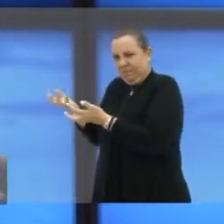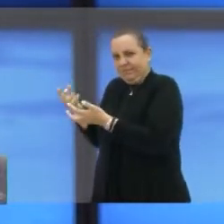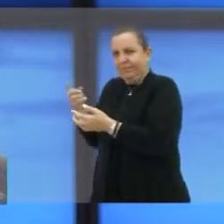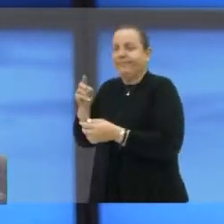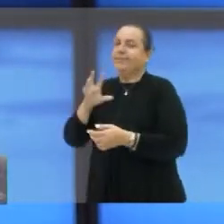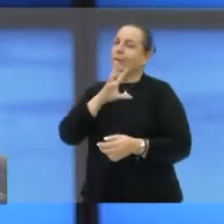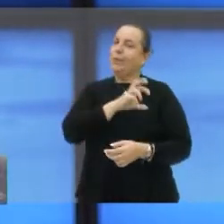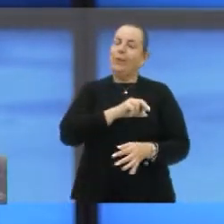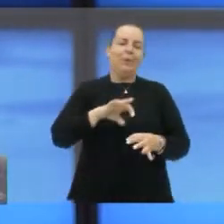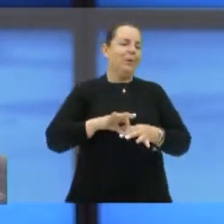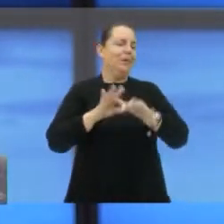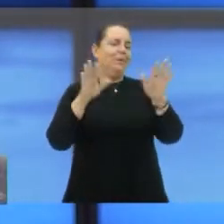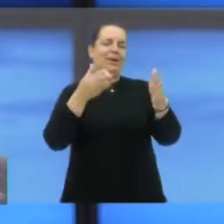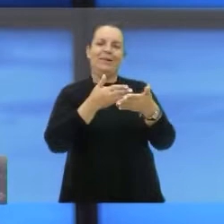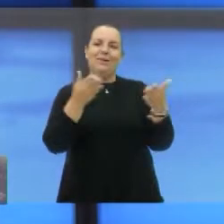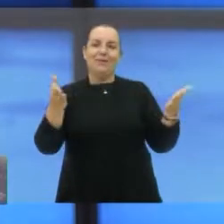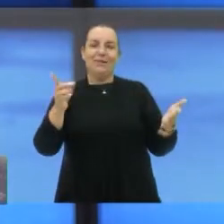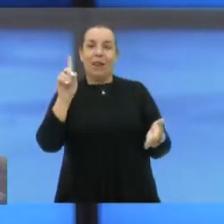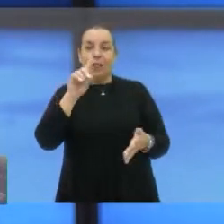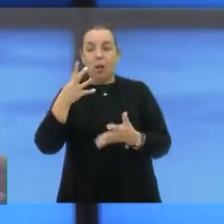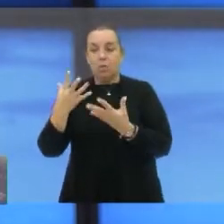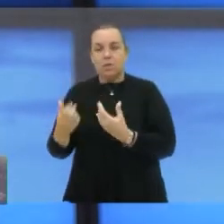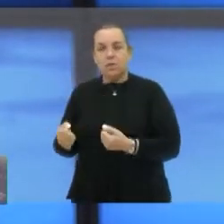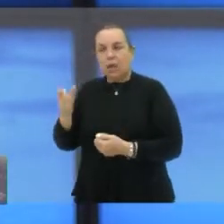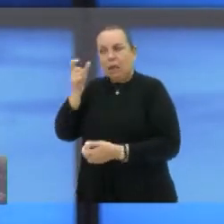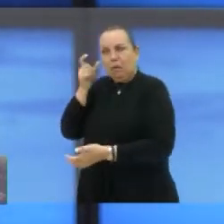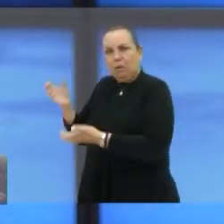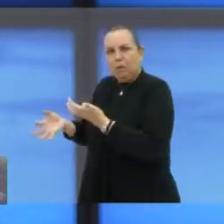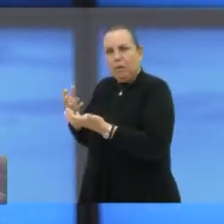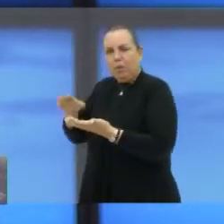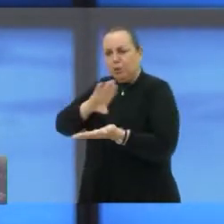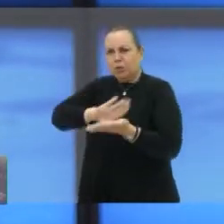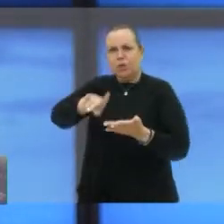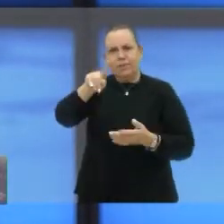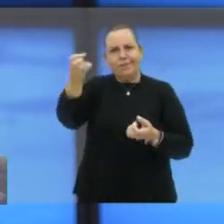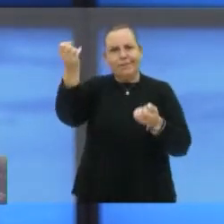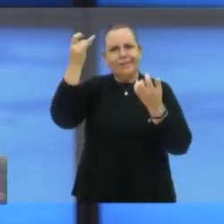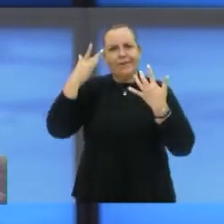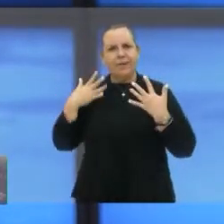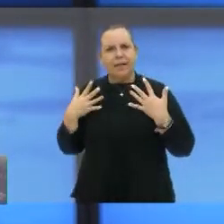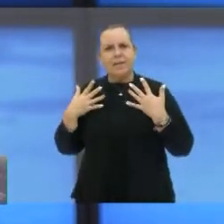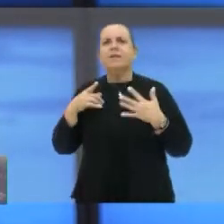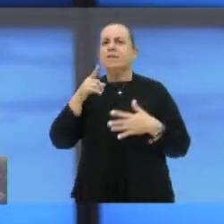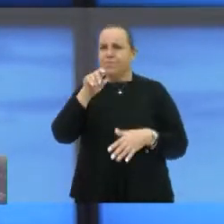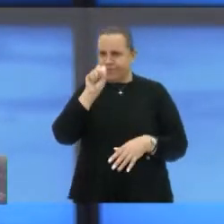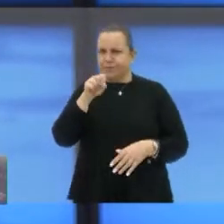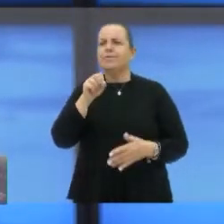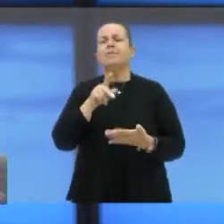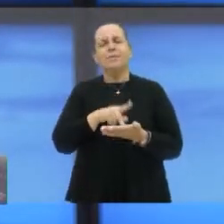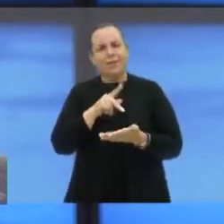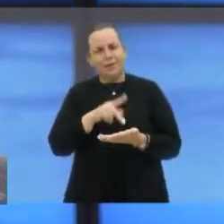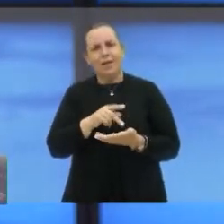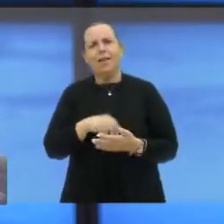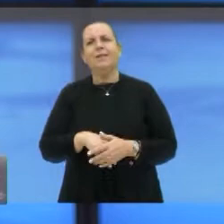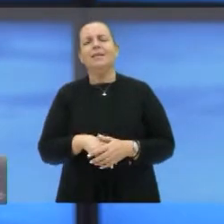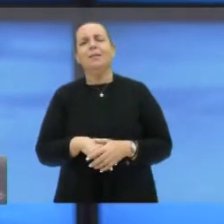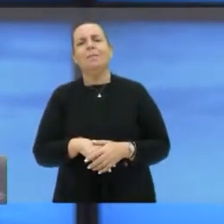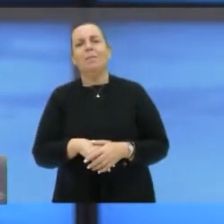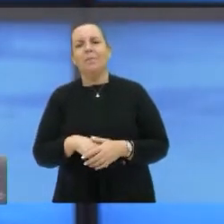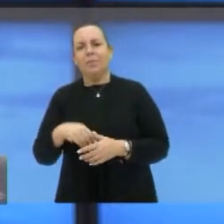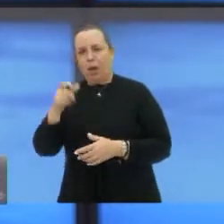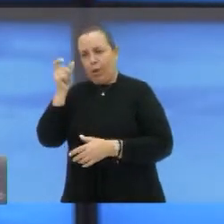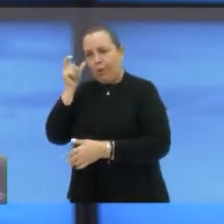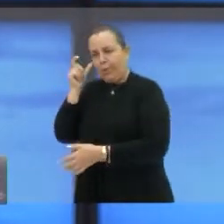Não permita que o demônio tire você desta graça. É isso mesmo. A astúcia de